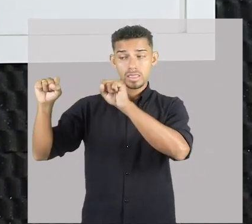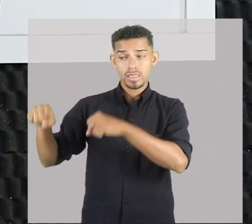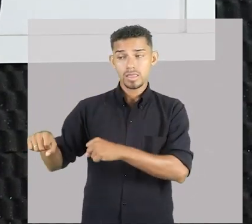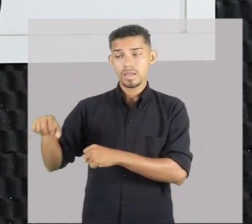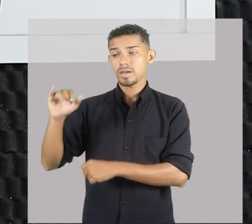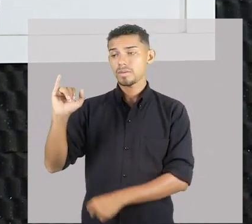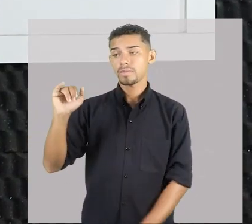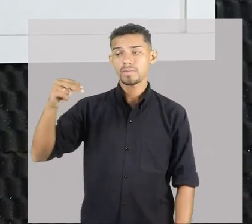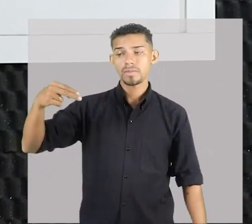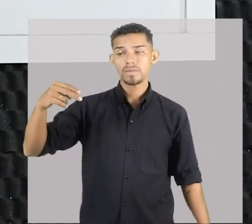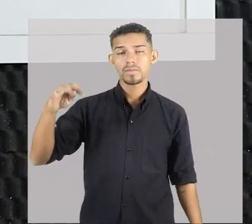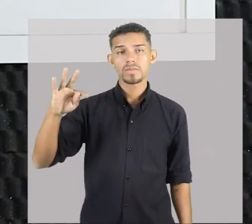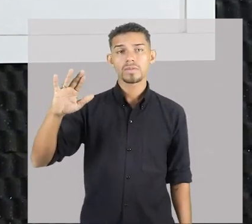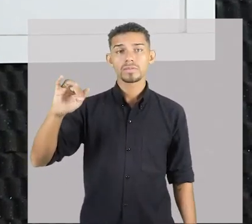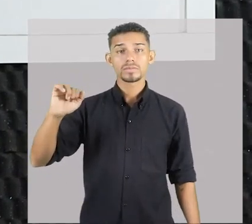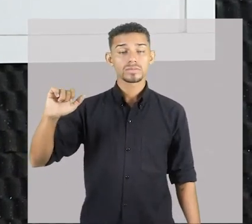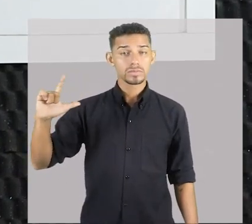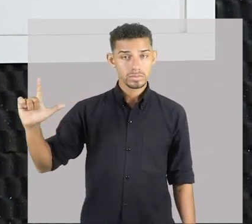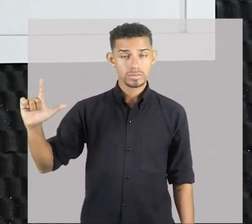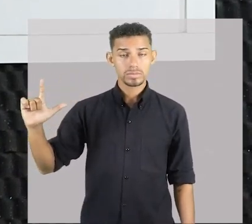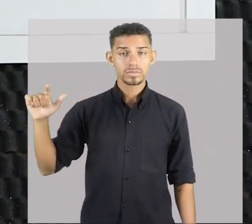internacional